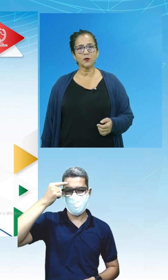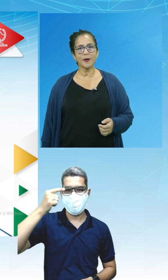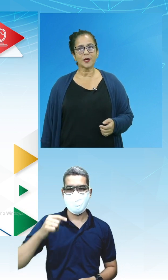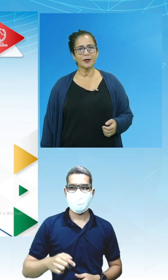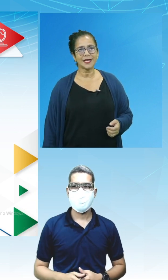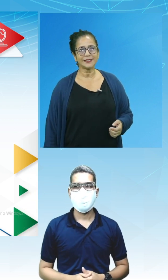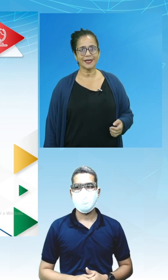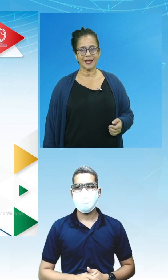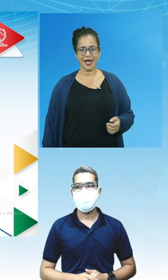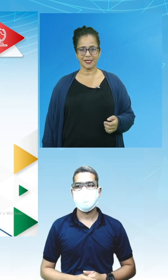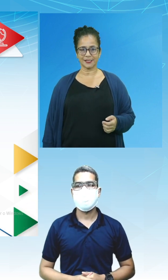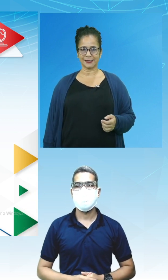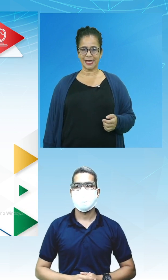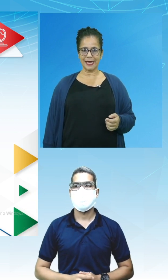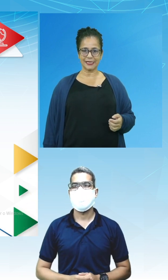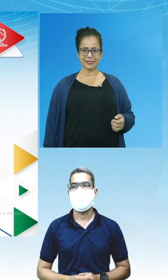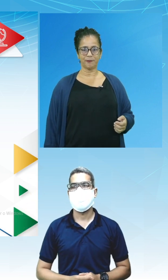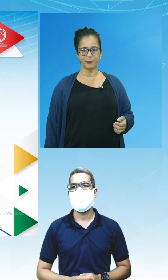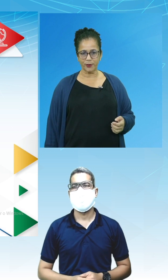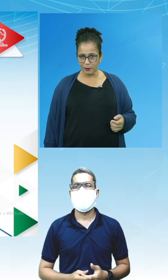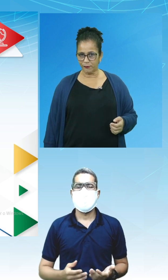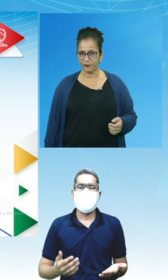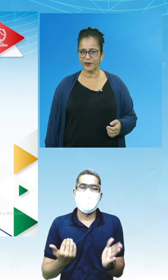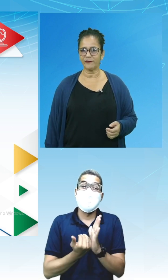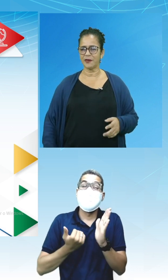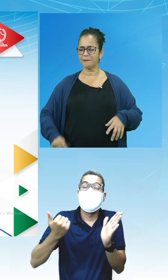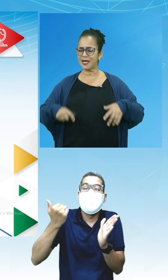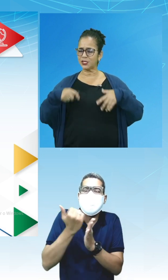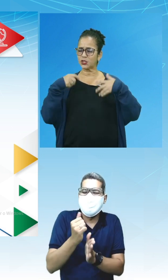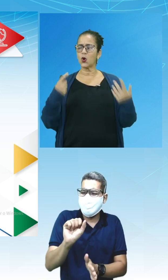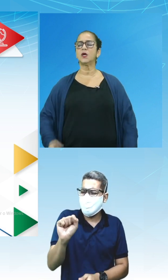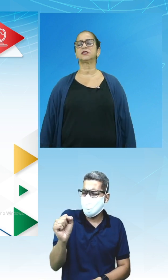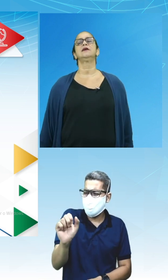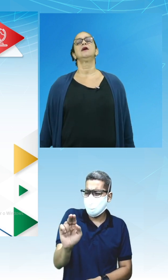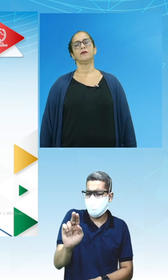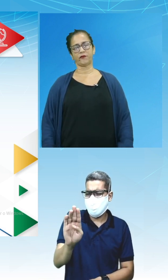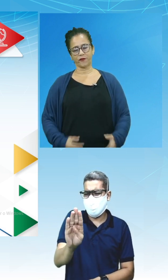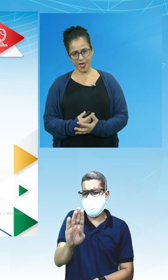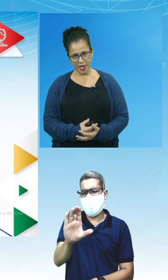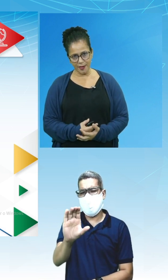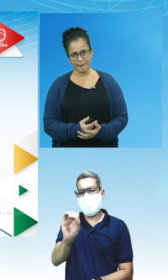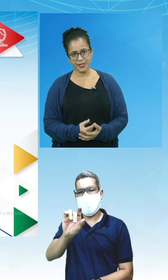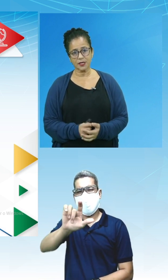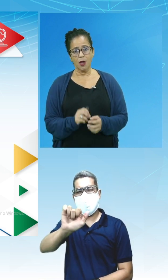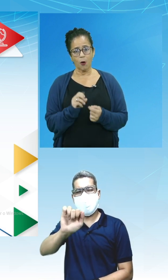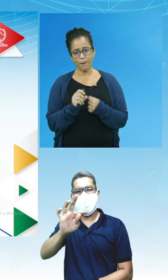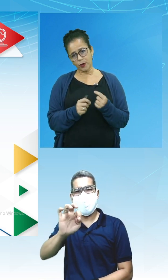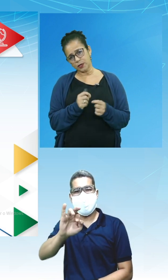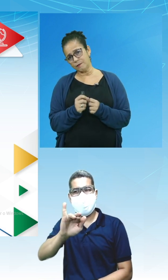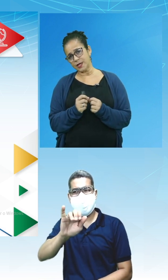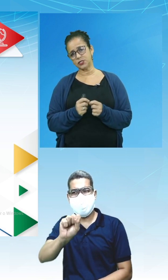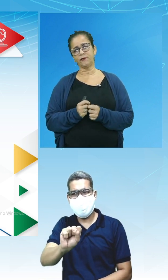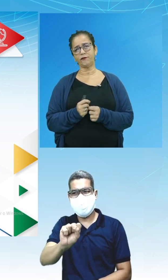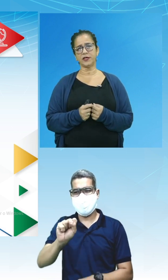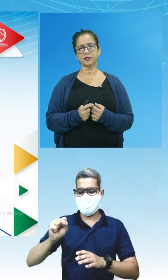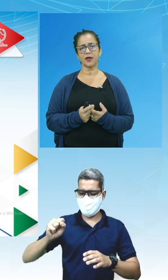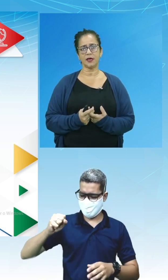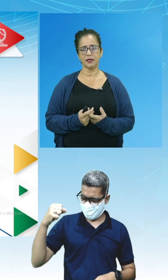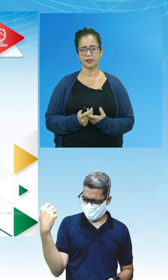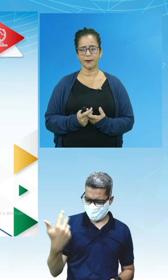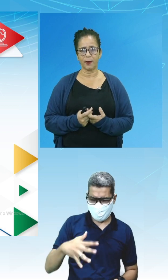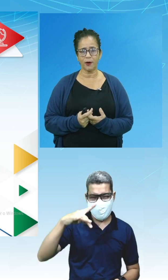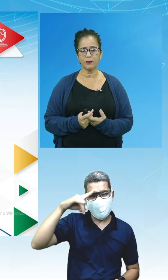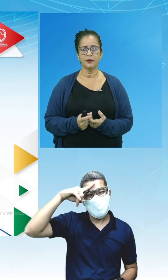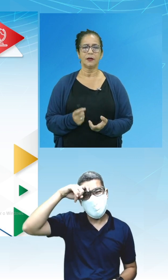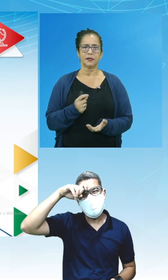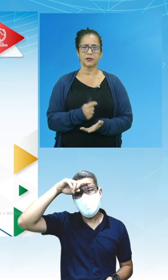Pontos subcolaterais. Eita, prof, vem mais coisa. Vem mais, um pouquinho mais difícil aí,